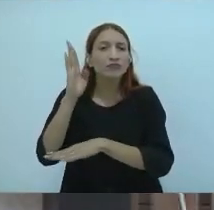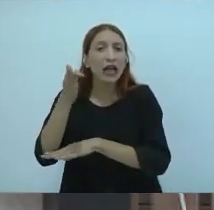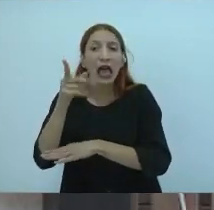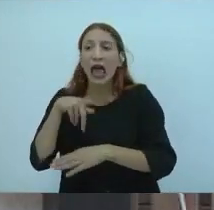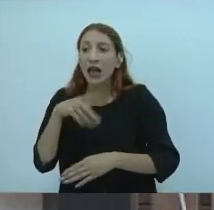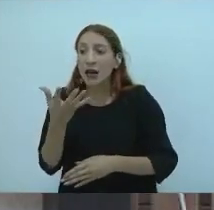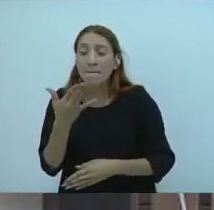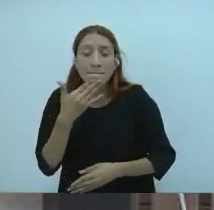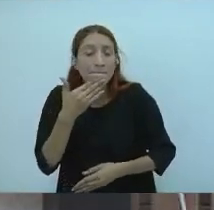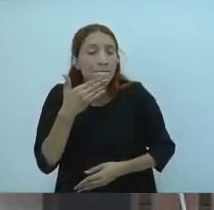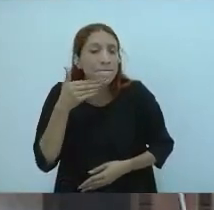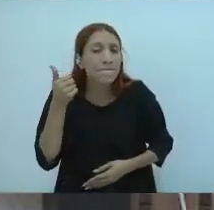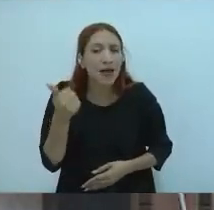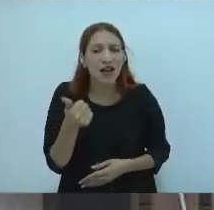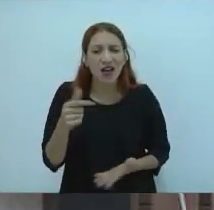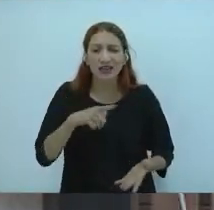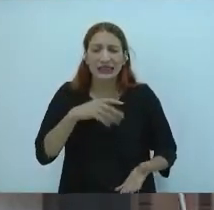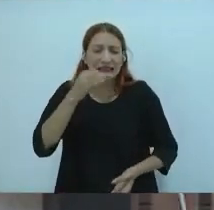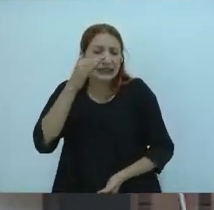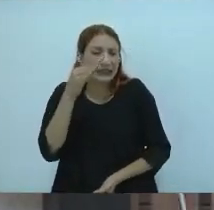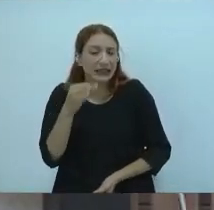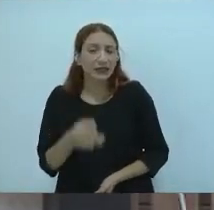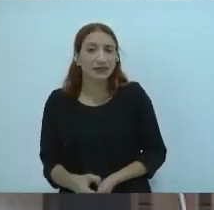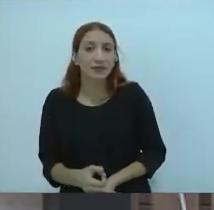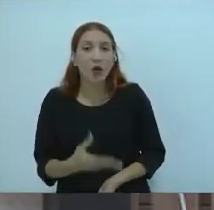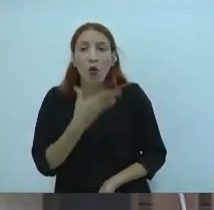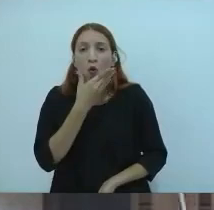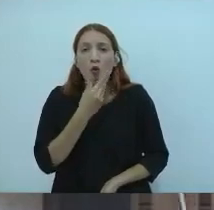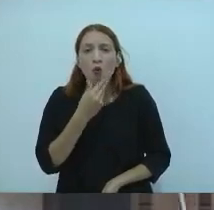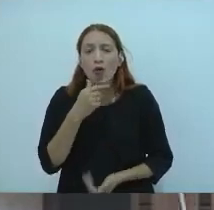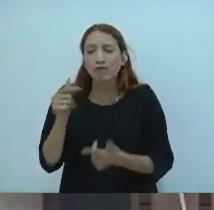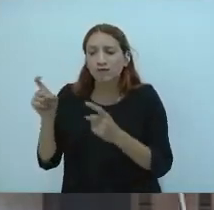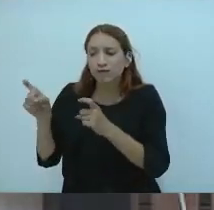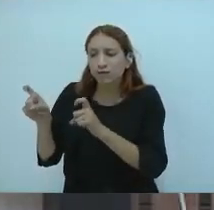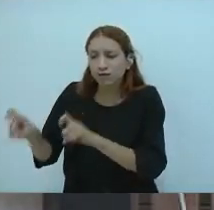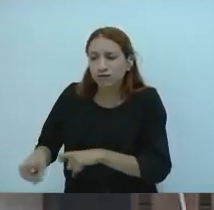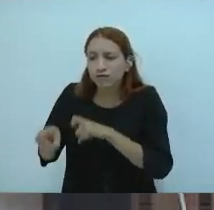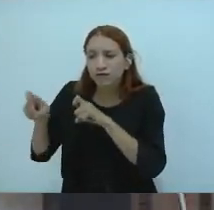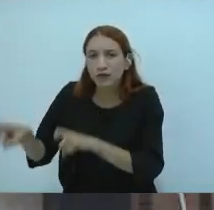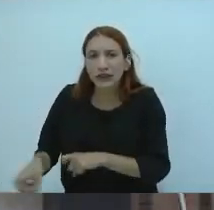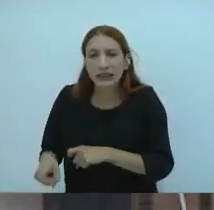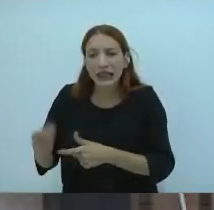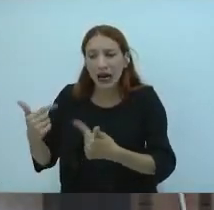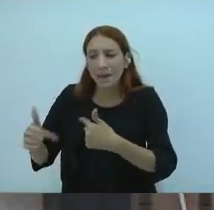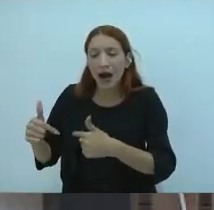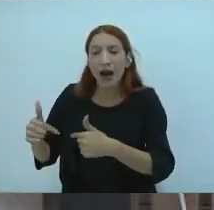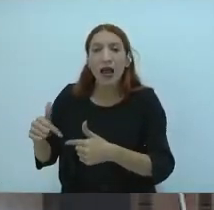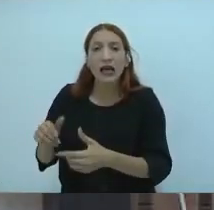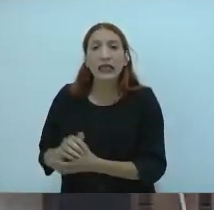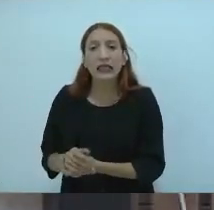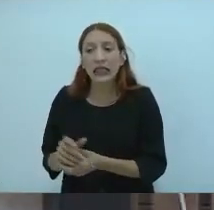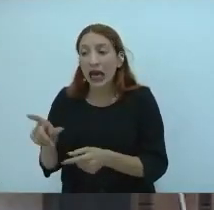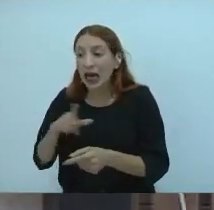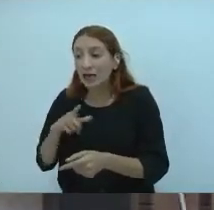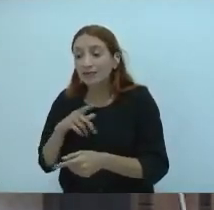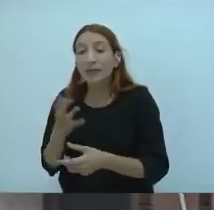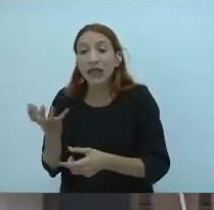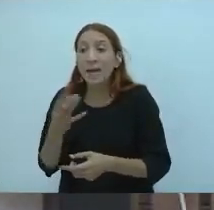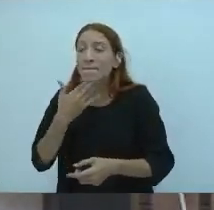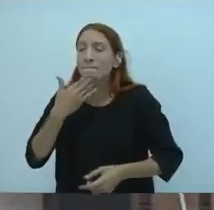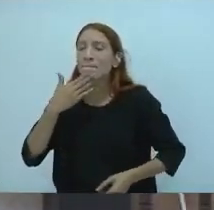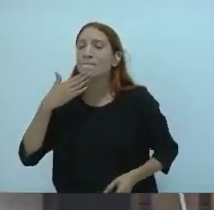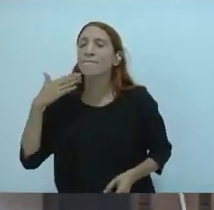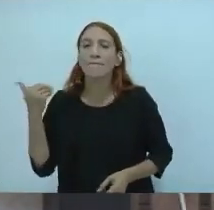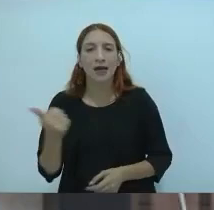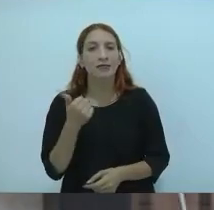taxista eu tenho certeza que o homem do campo que produz e coloca nas nossas mesas a comida ele quer ser o